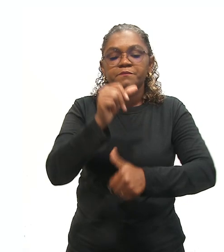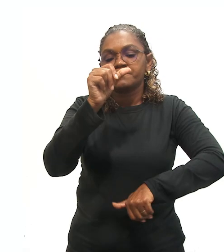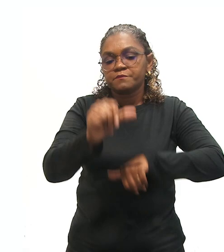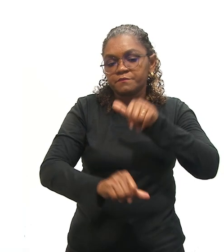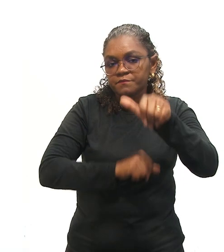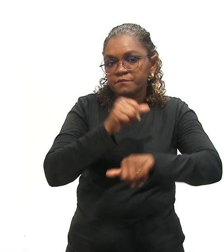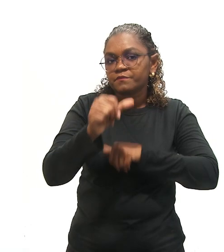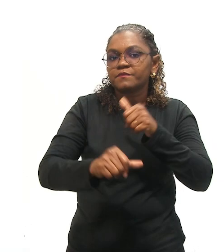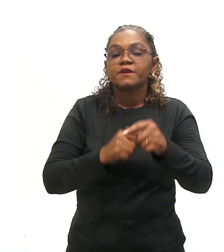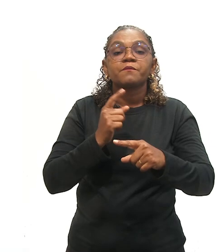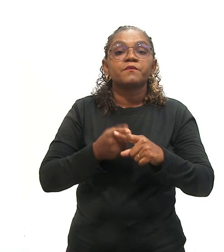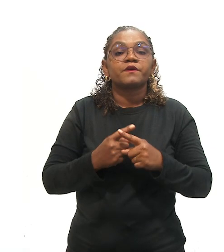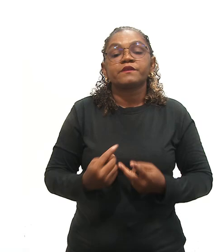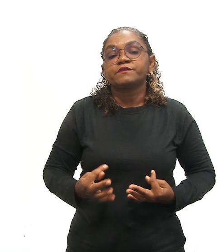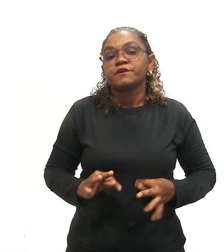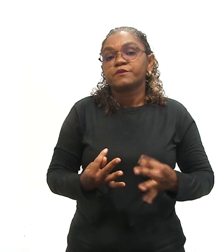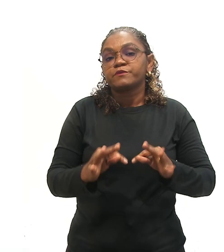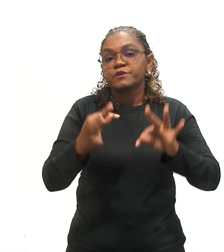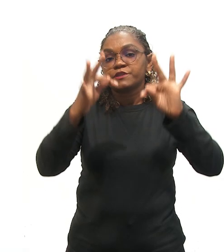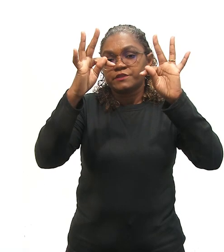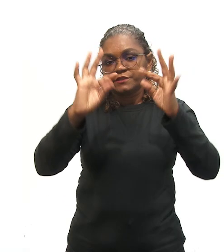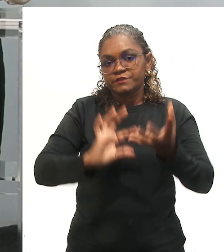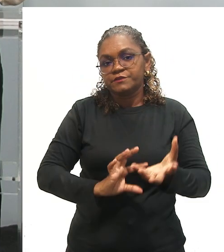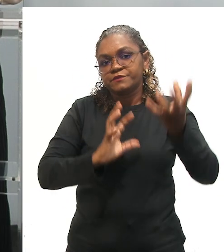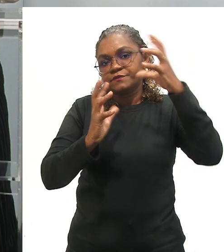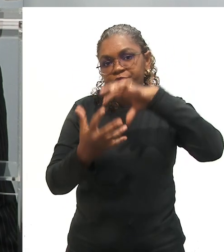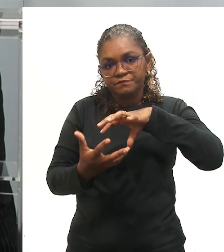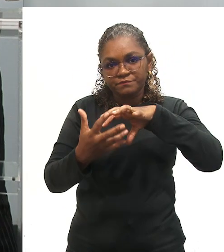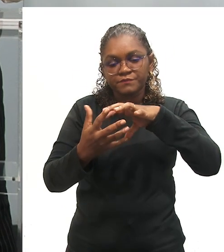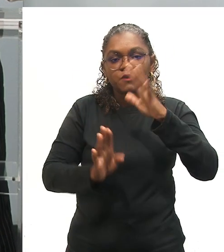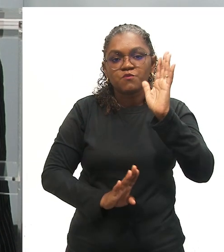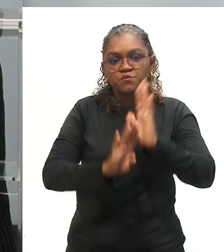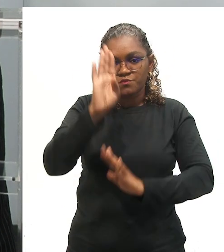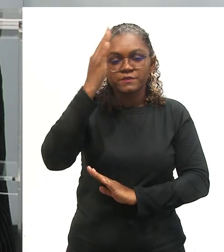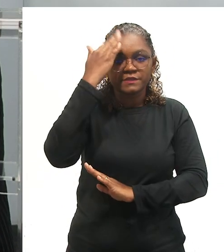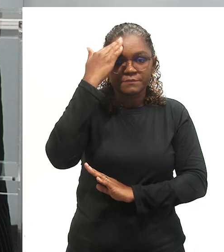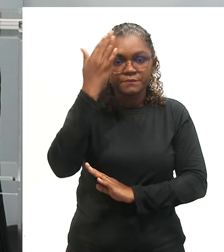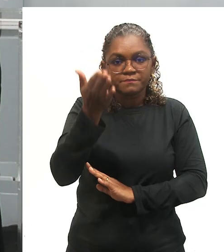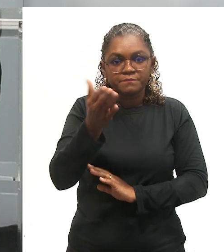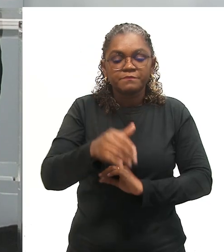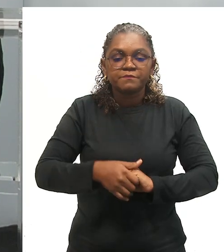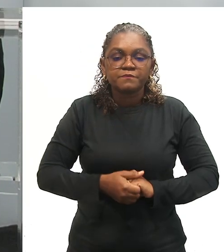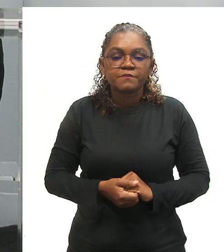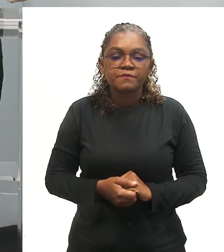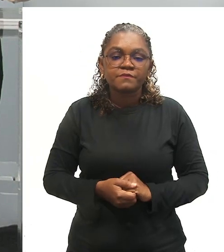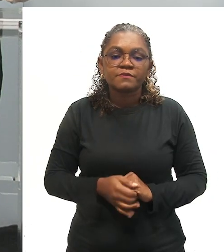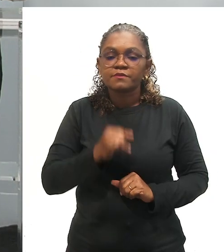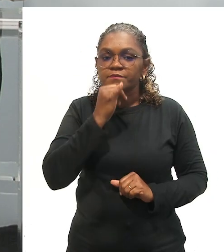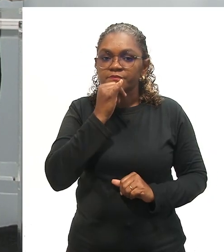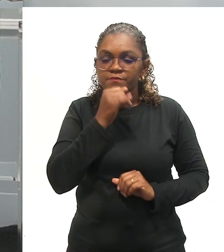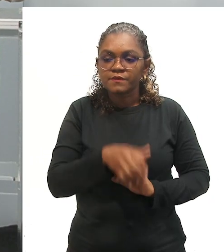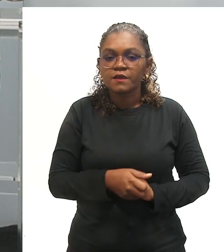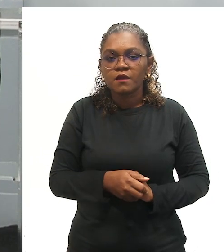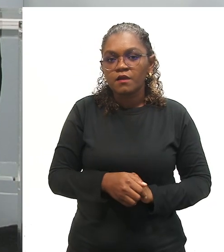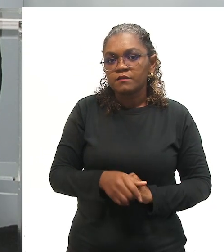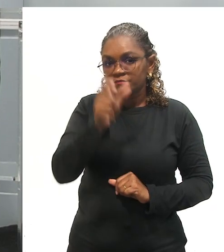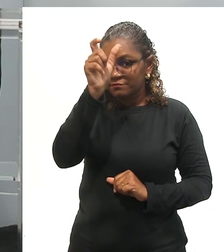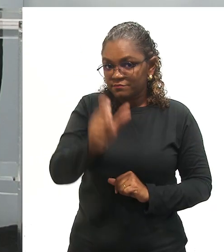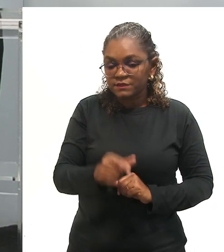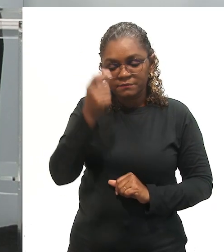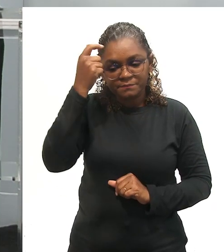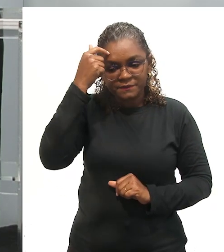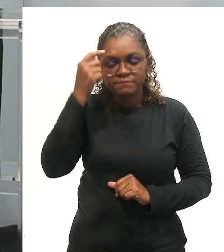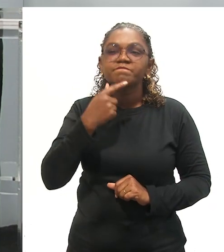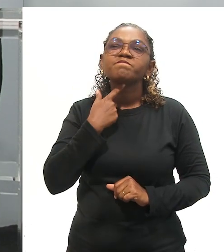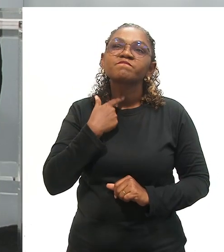transformado pelas inovações tecnológicas. O que significa dizer isso? Às vezes você tem assim na sua cabeça o que você gostaria de consumir, né? Gostaria de um